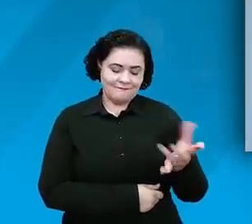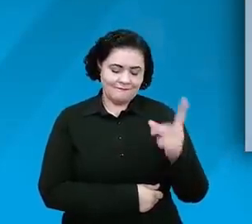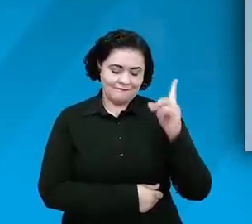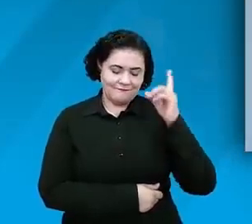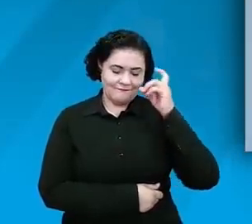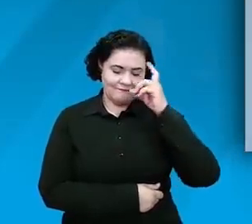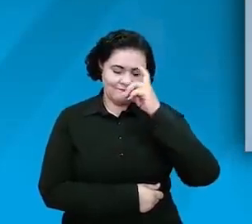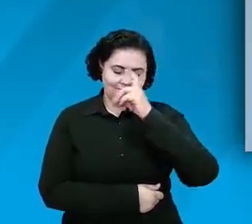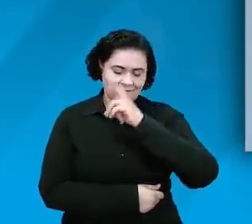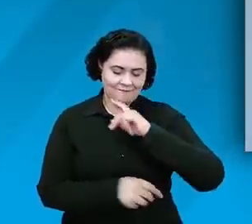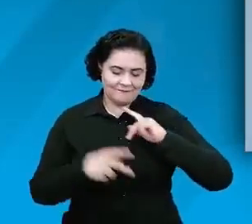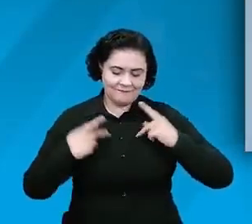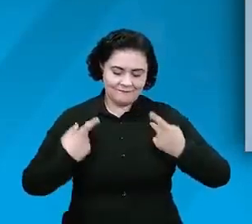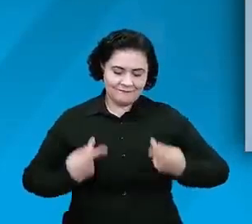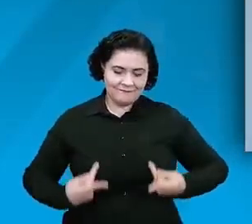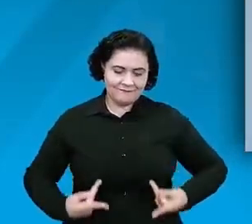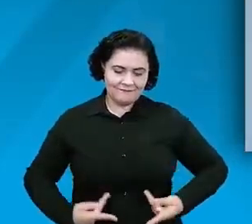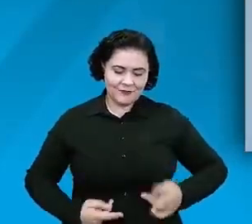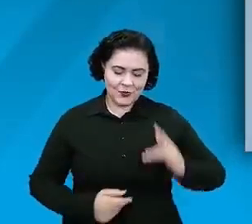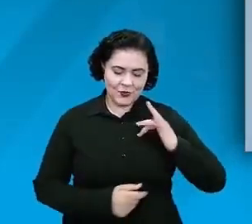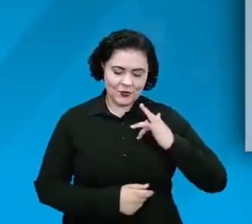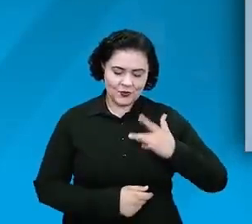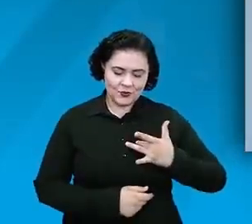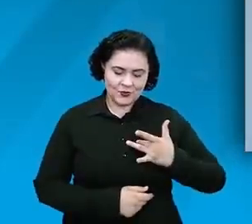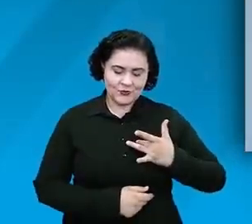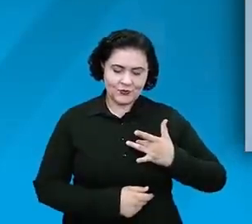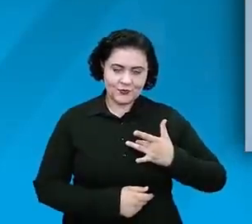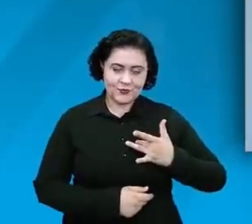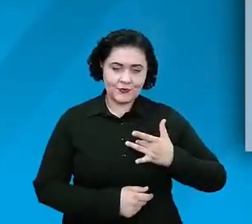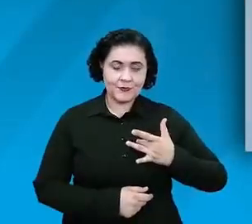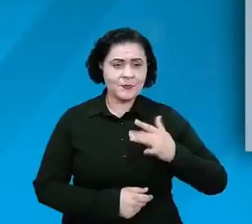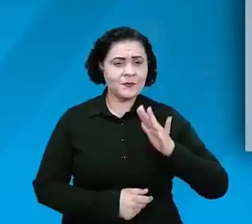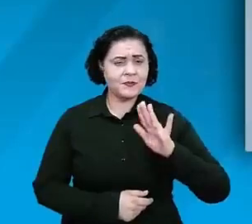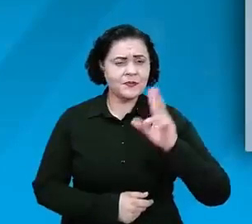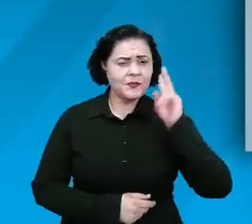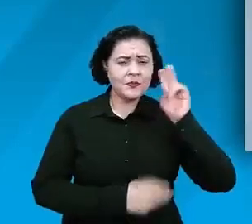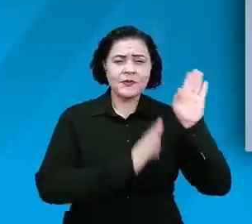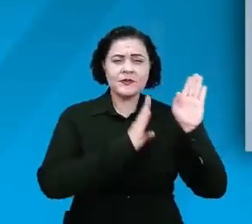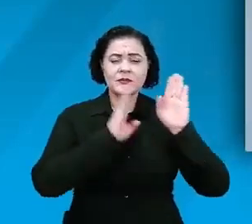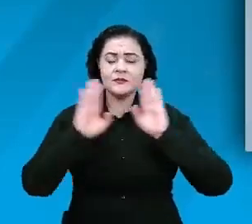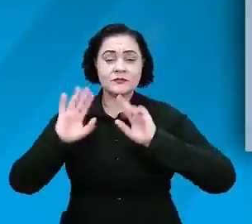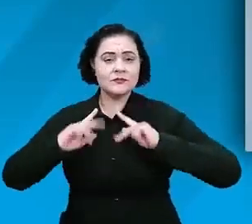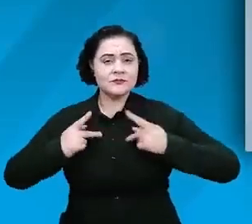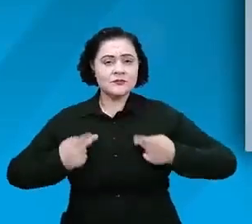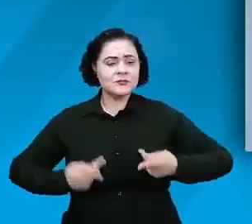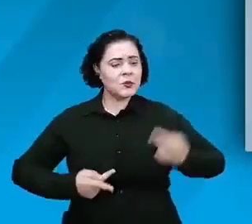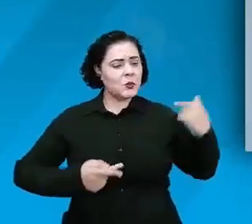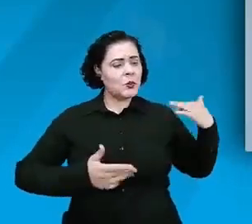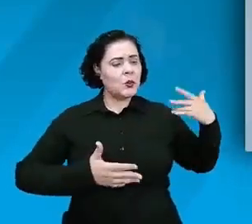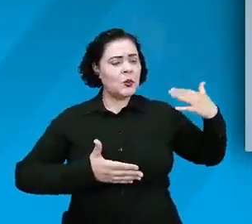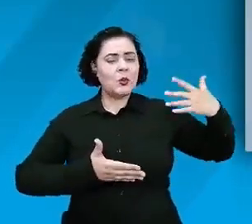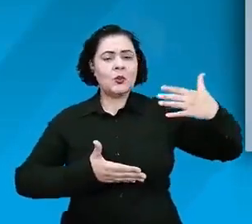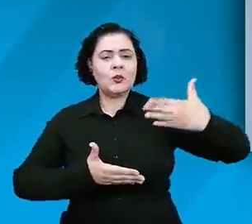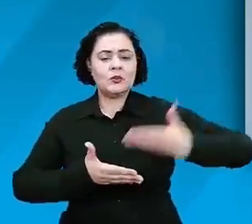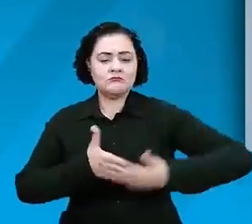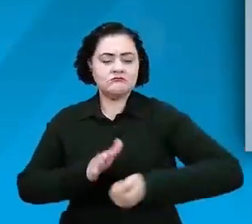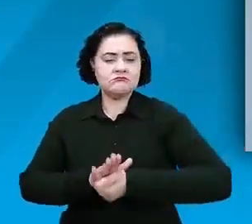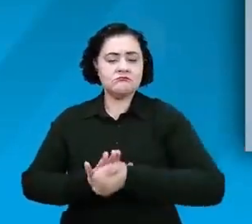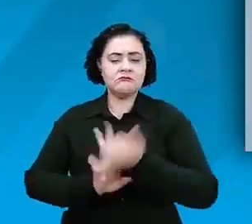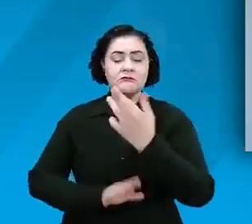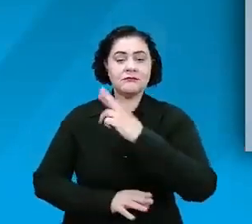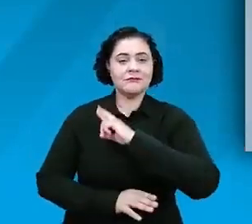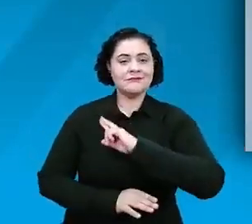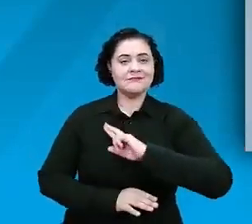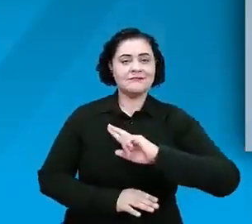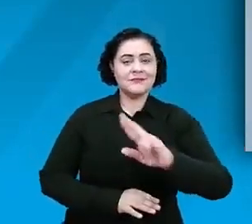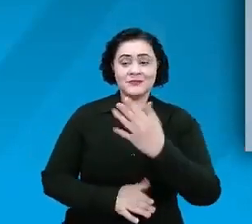criaturas humanas! Ao longo da história da humanidade, são incontáveis as religiões que visitaram a